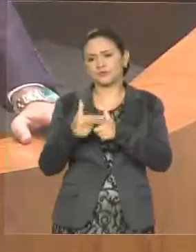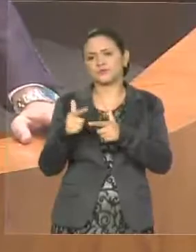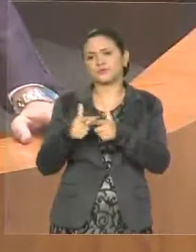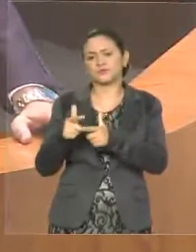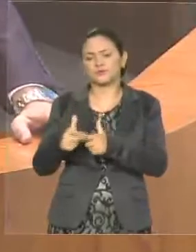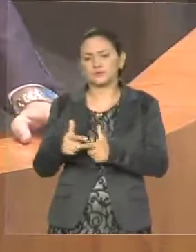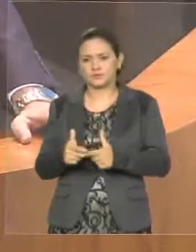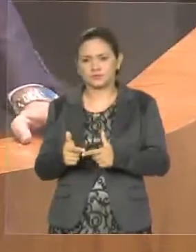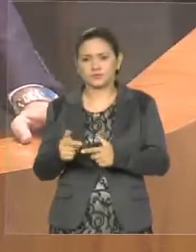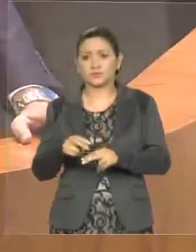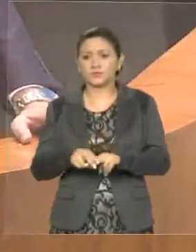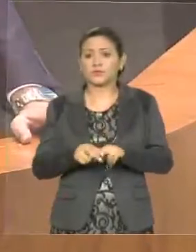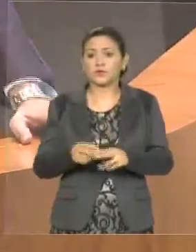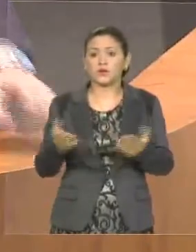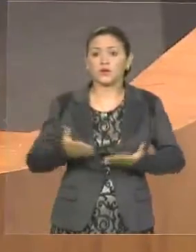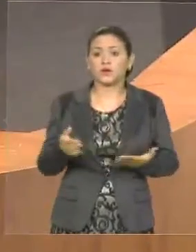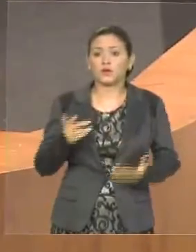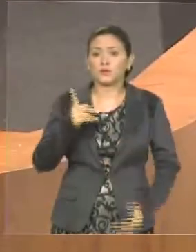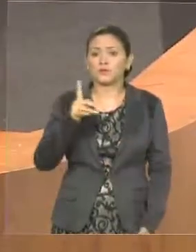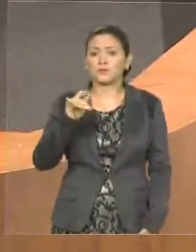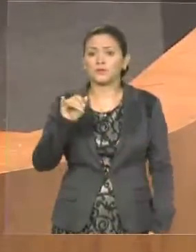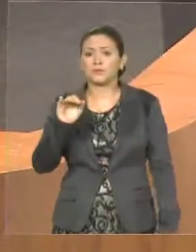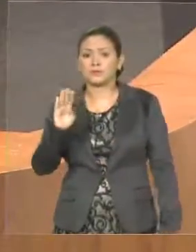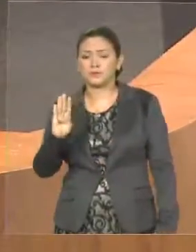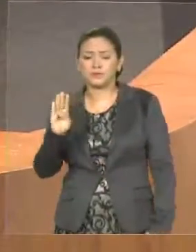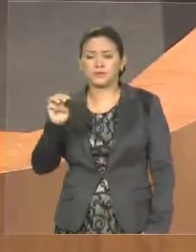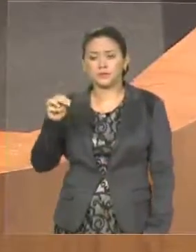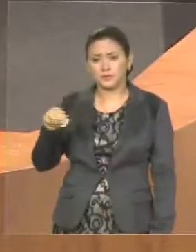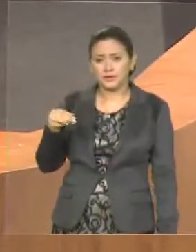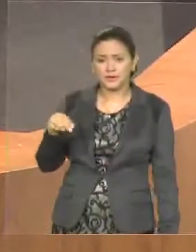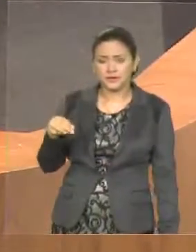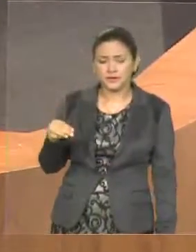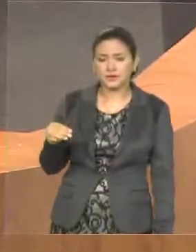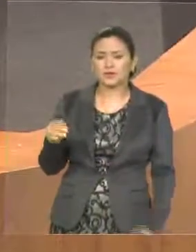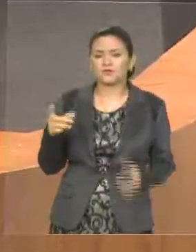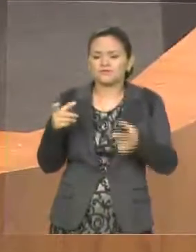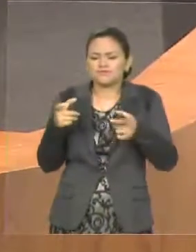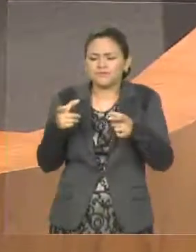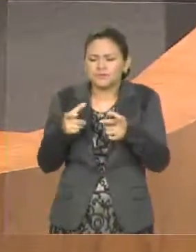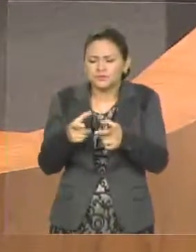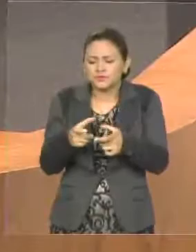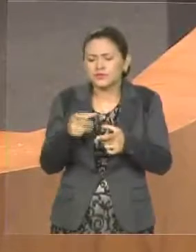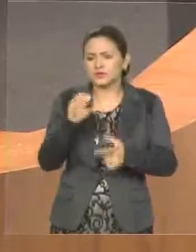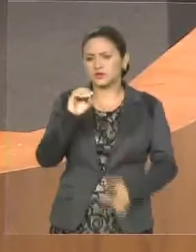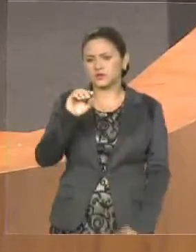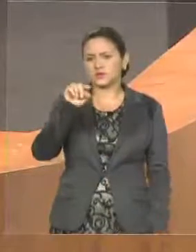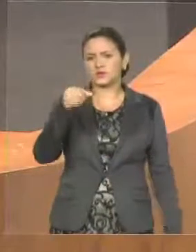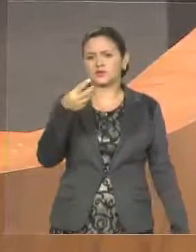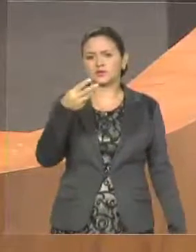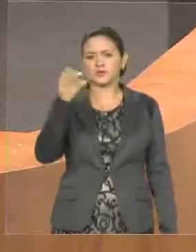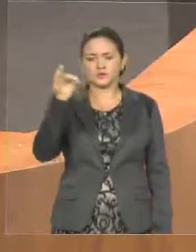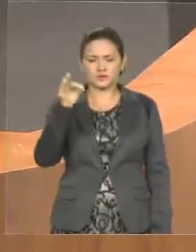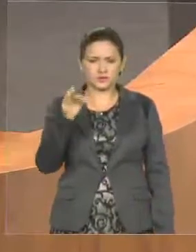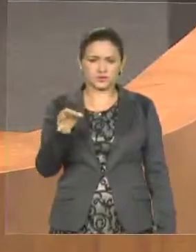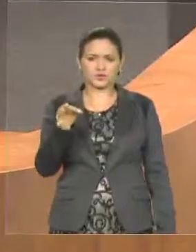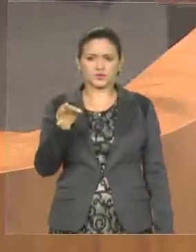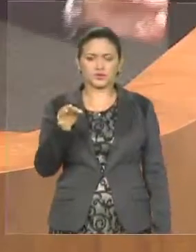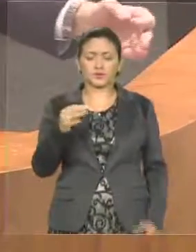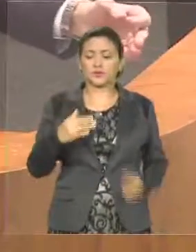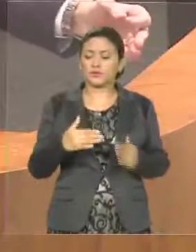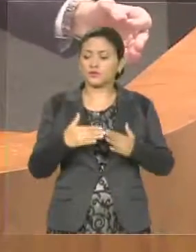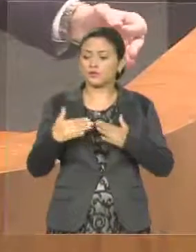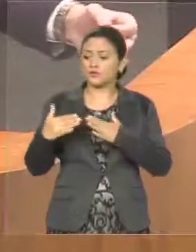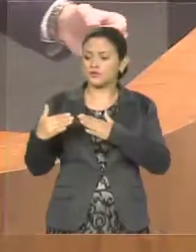Maranhão do terceiro trimestre e o Maranhão encolheu, o PIB do Maranhão encolheu 0,3%, enquanto o vizinho